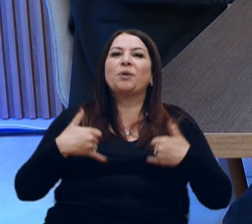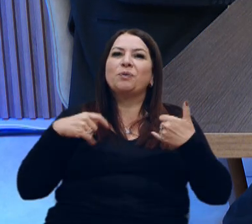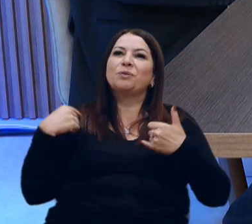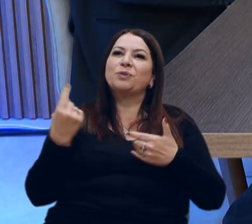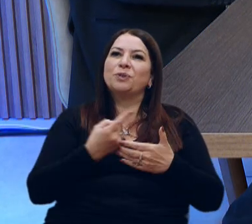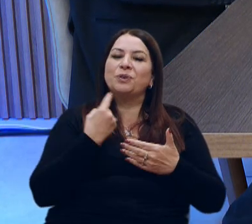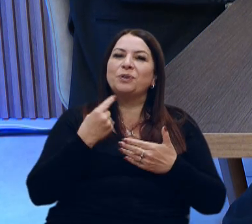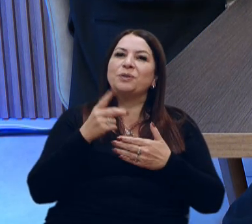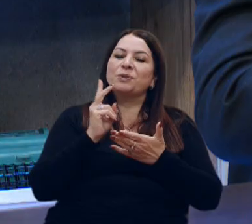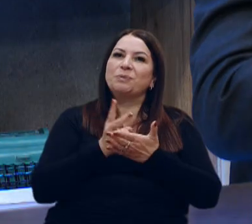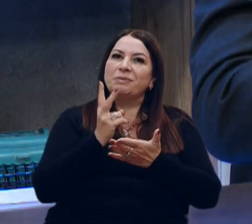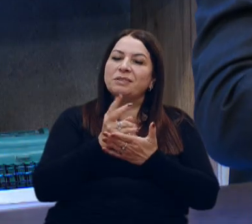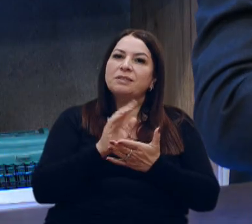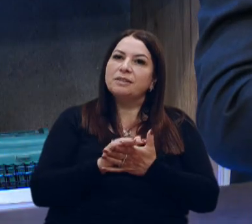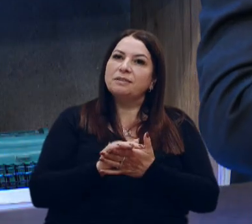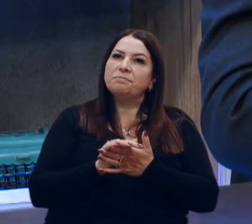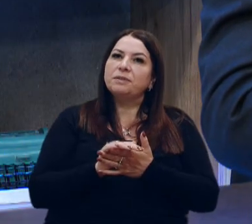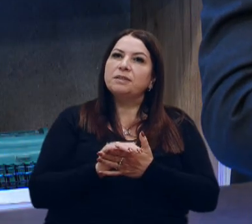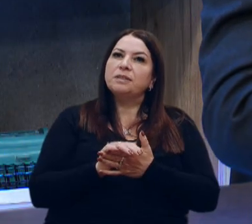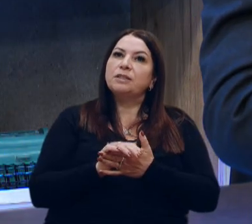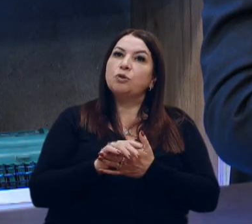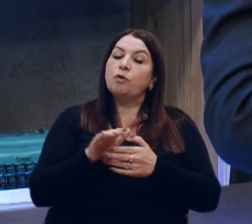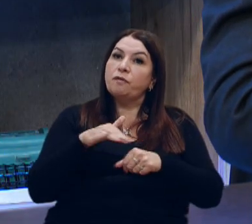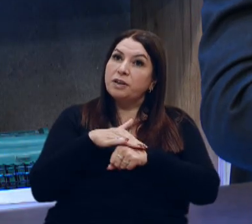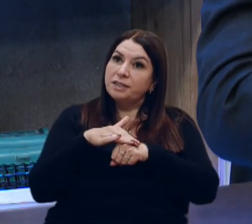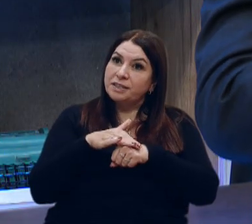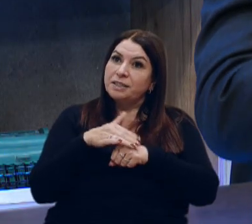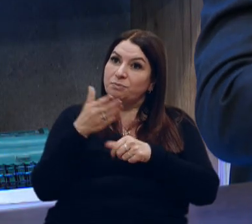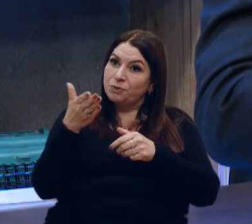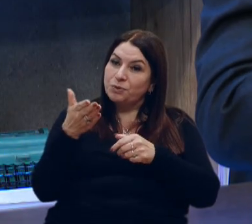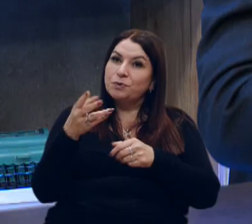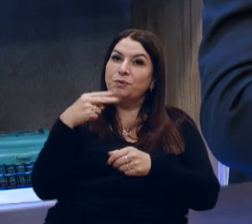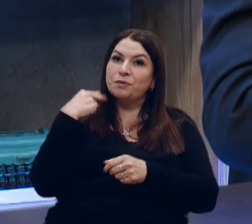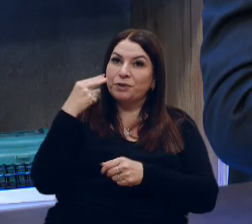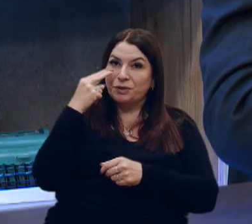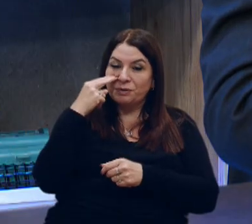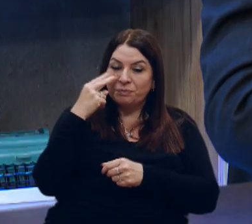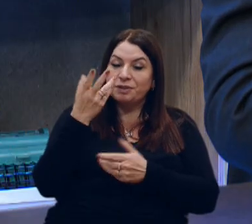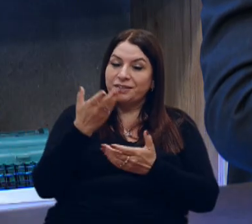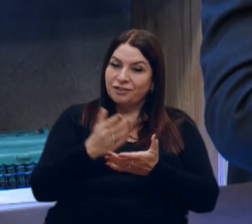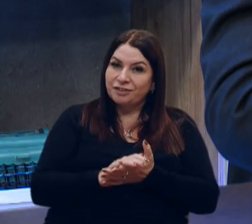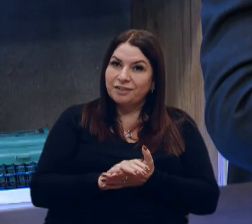nossa, como sempre. Acabamos de conversar, então, aqui com o vereador